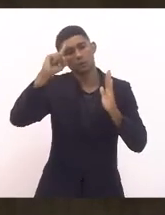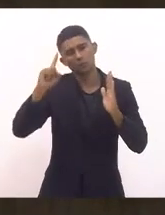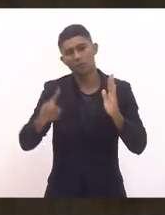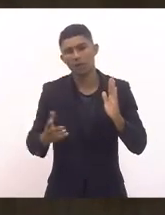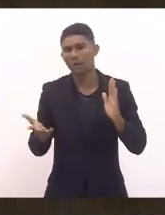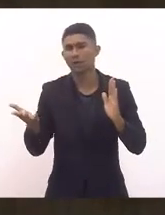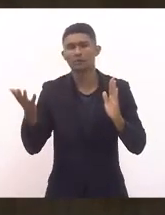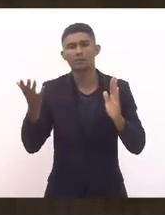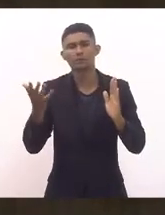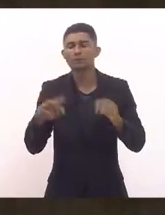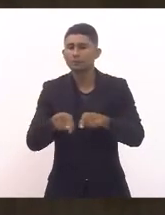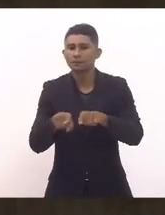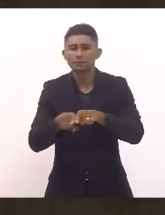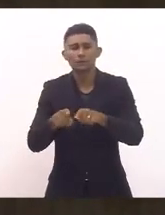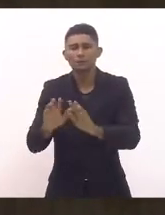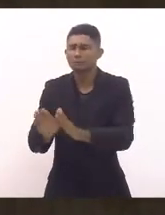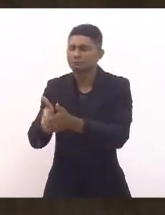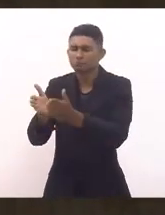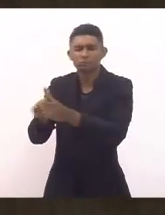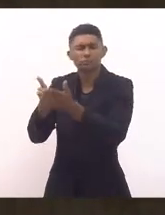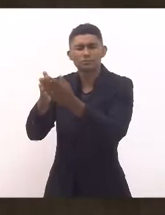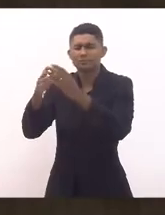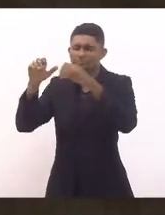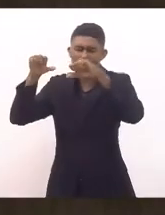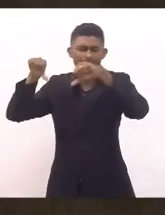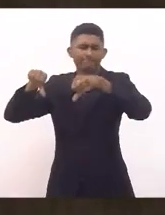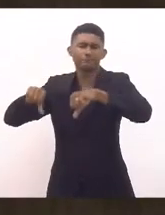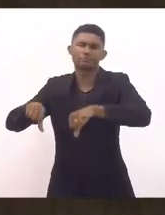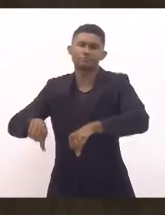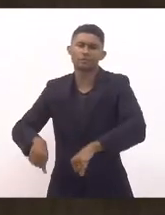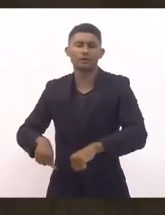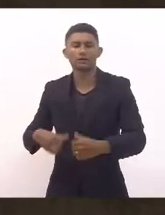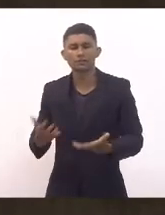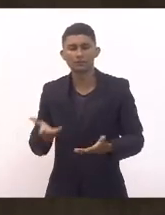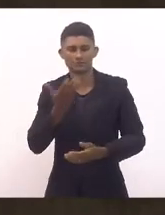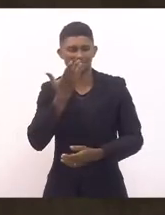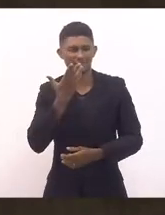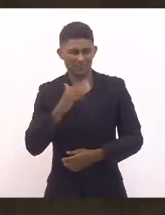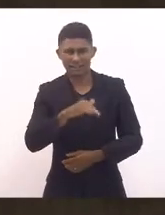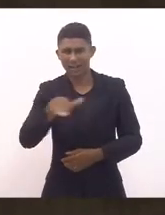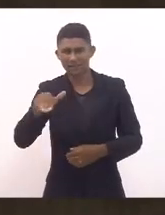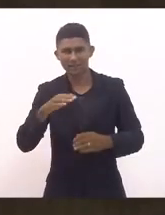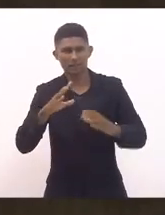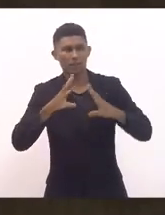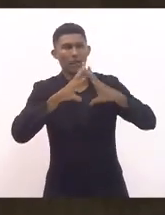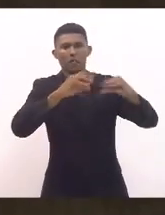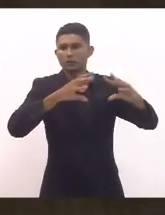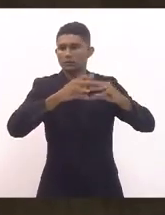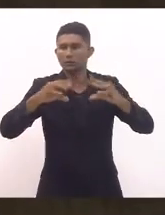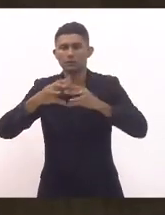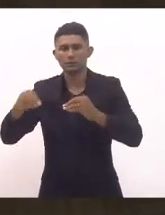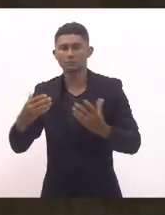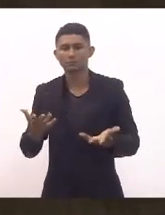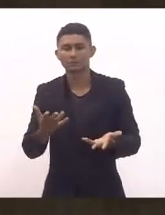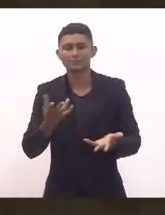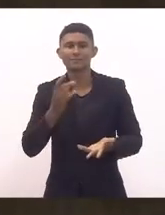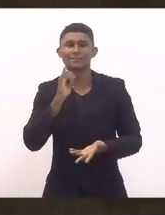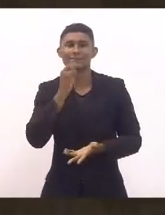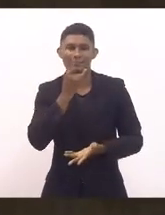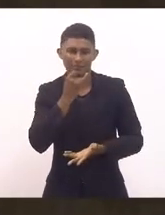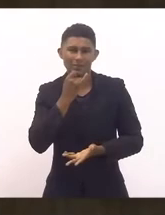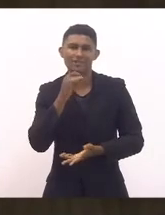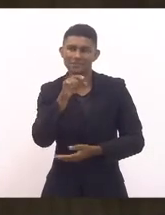abaixo da linha da pobreza, enfim. Quando a gente fala de crianças desaparecidas, Essas crianças, infelizmente, têm